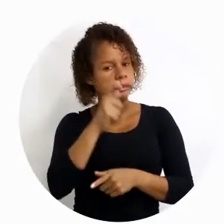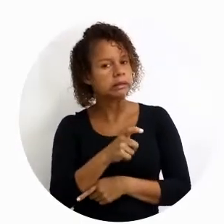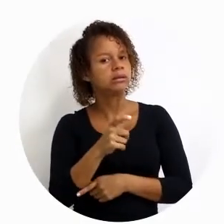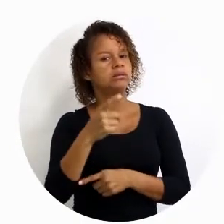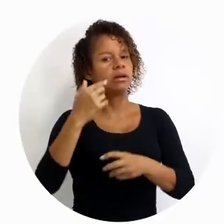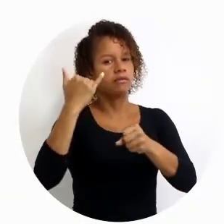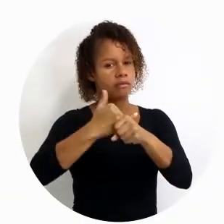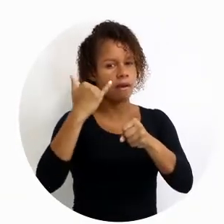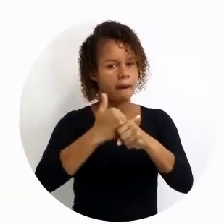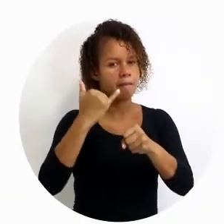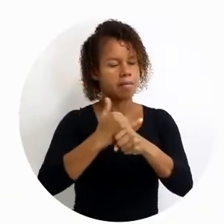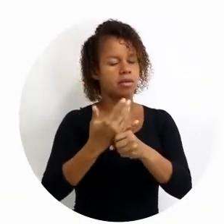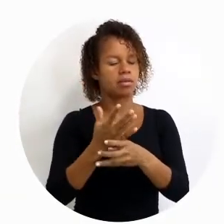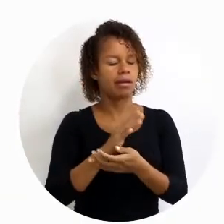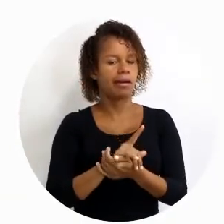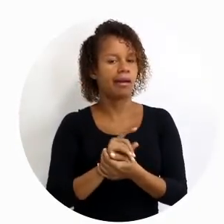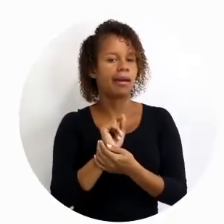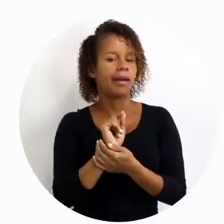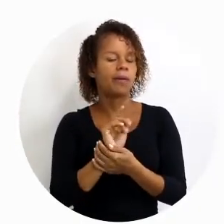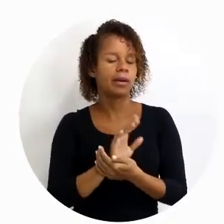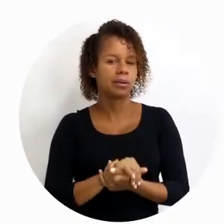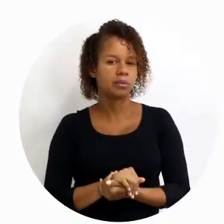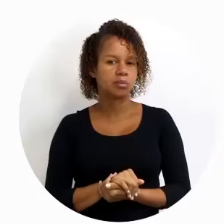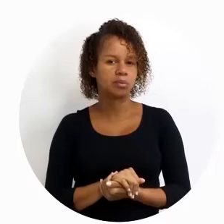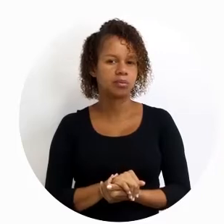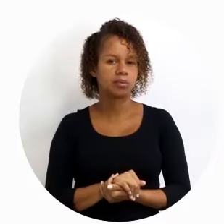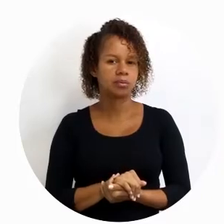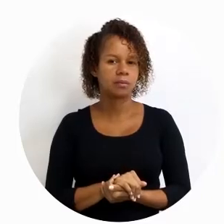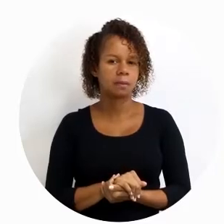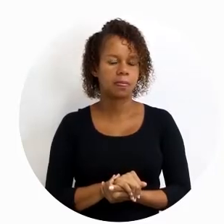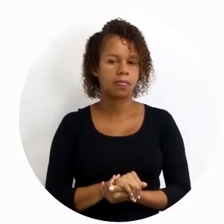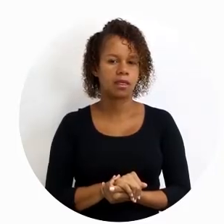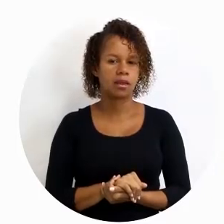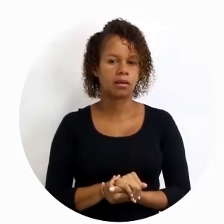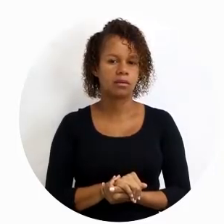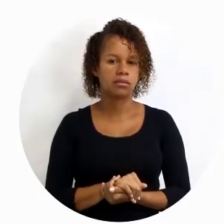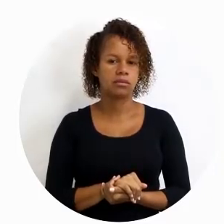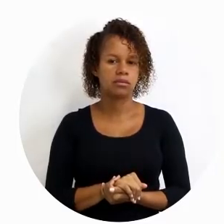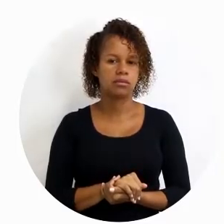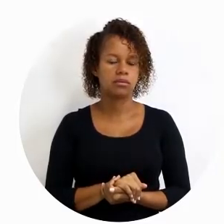da ferramenta de extrusão,